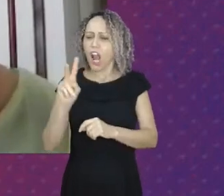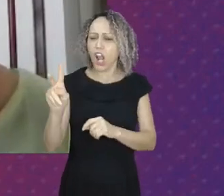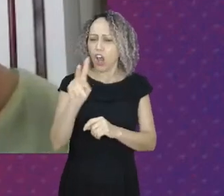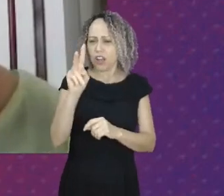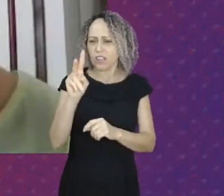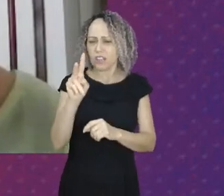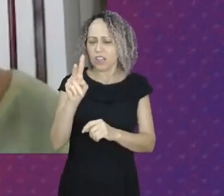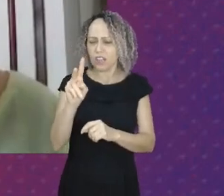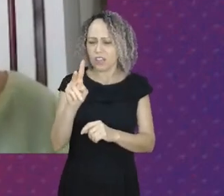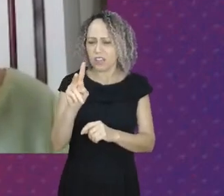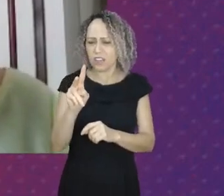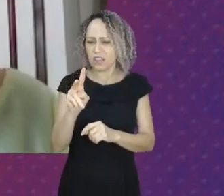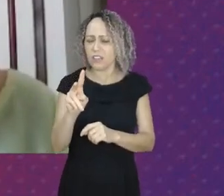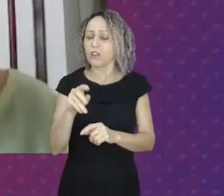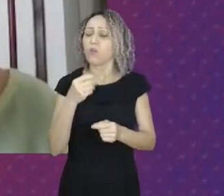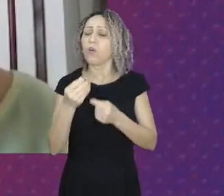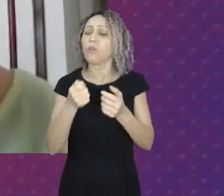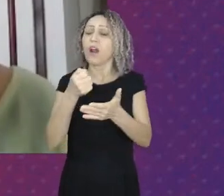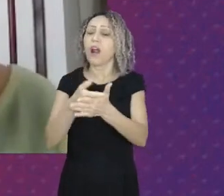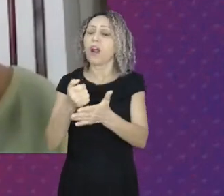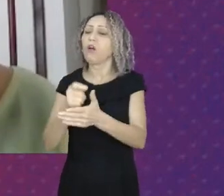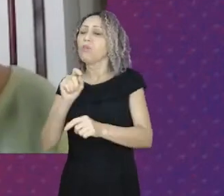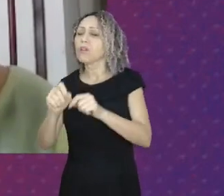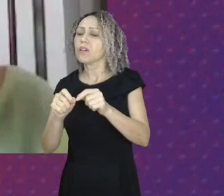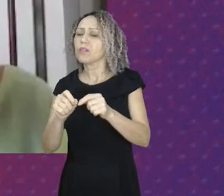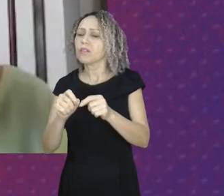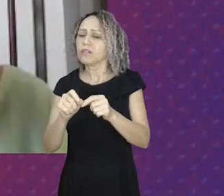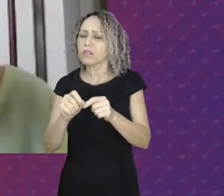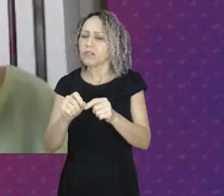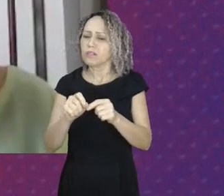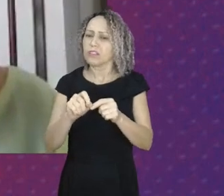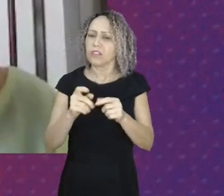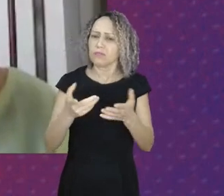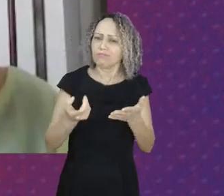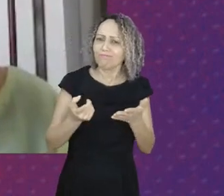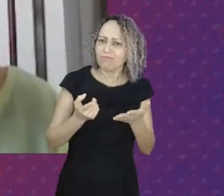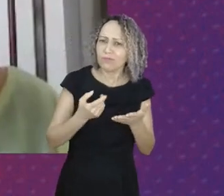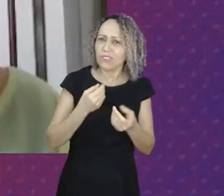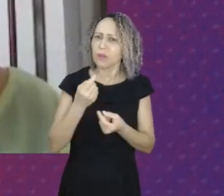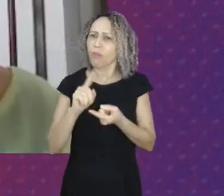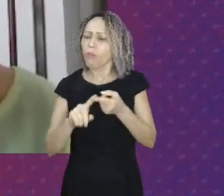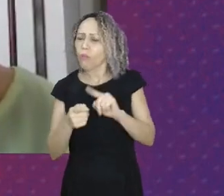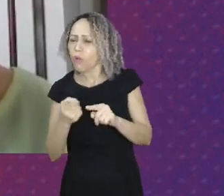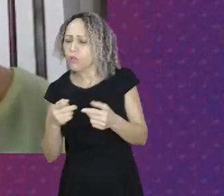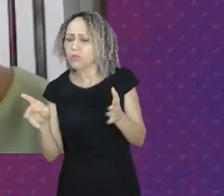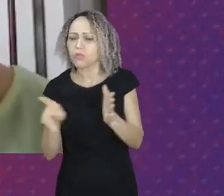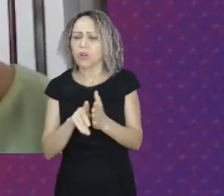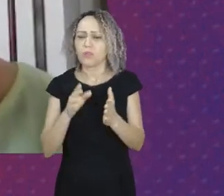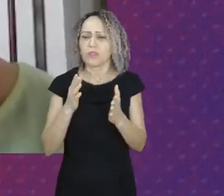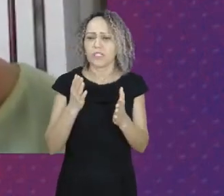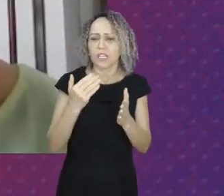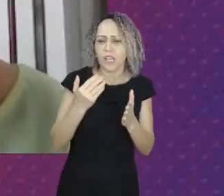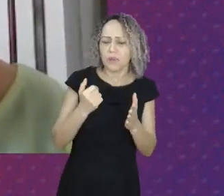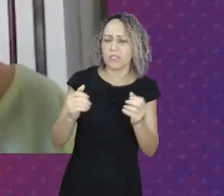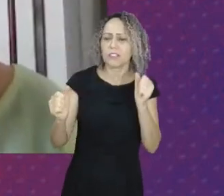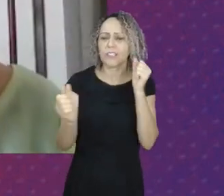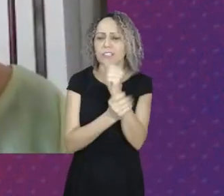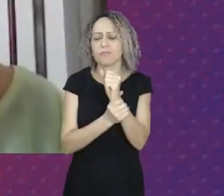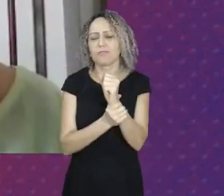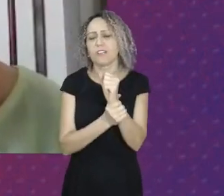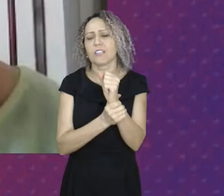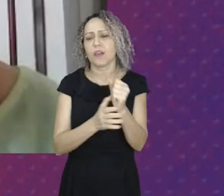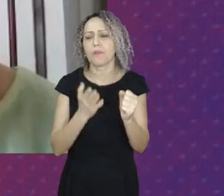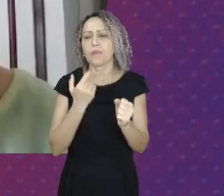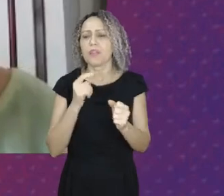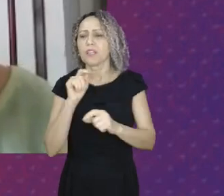também no campo do consumo, valorizar os equipamentos de alimentação e da segurança alimentar, como